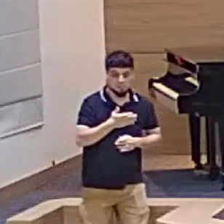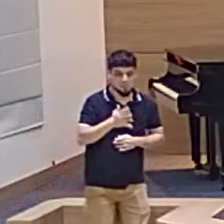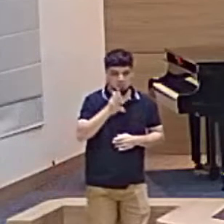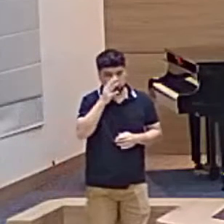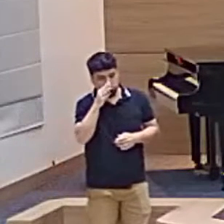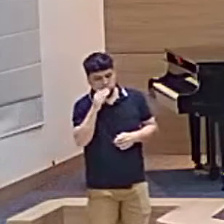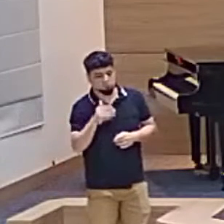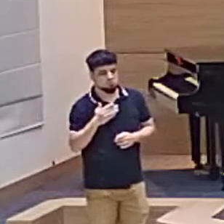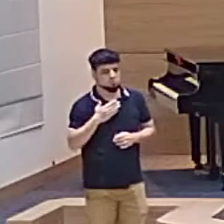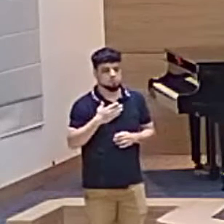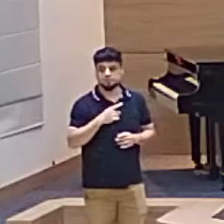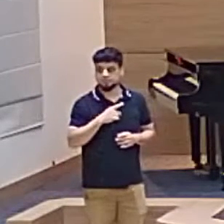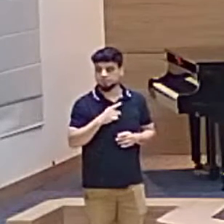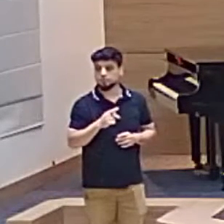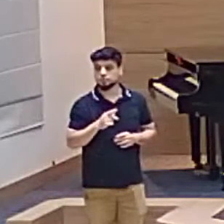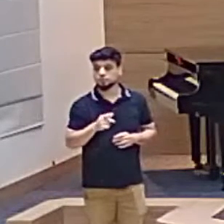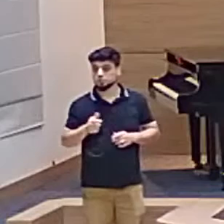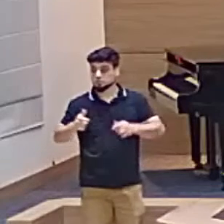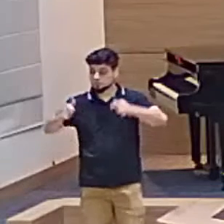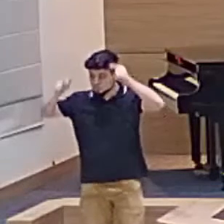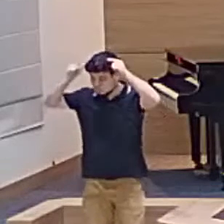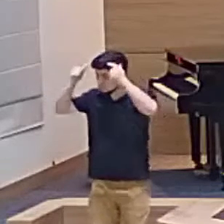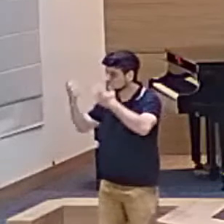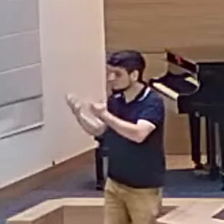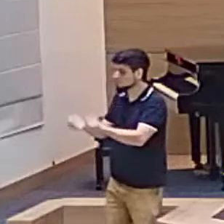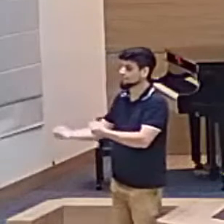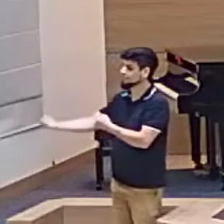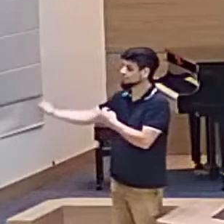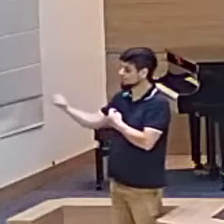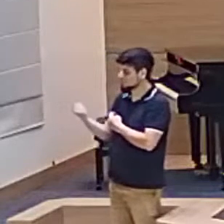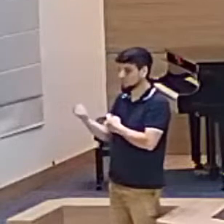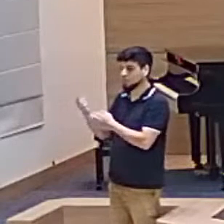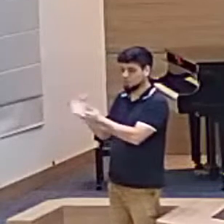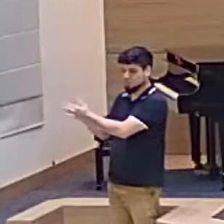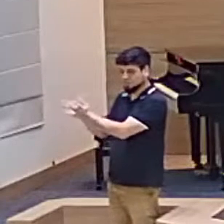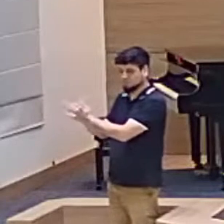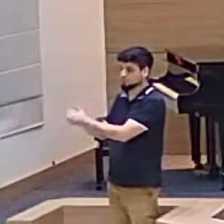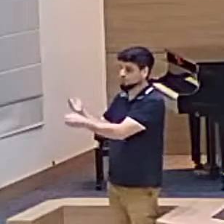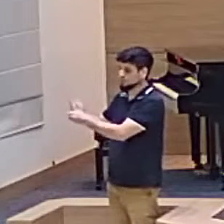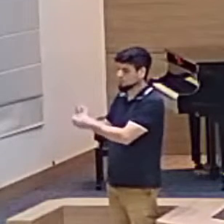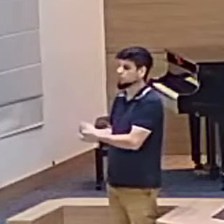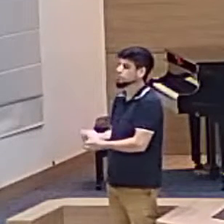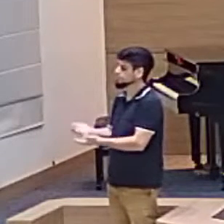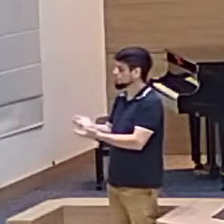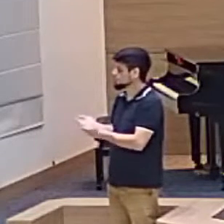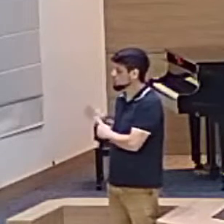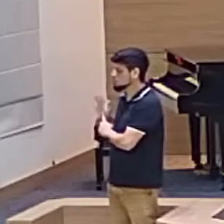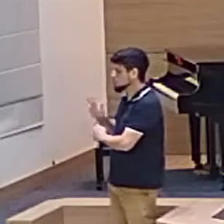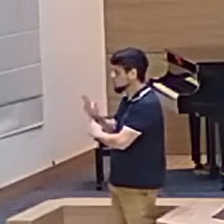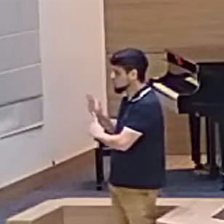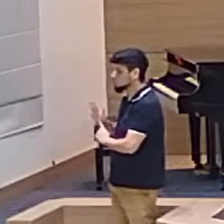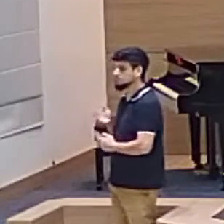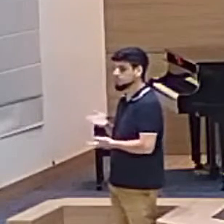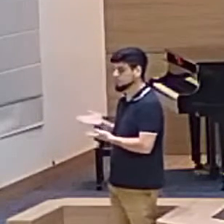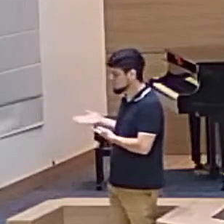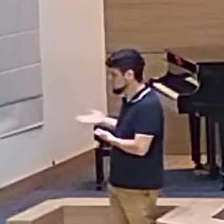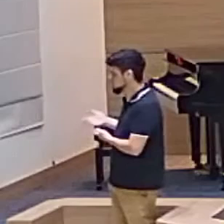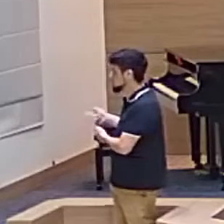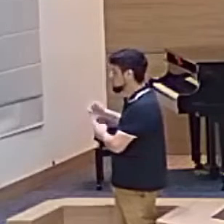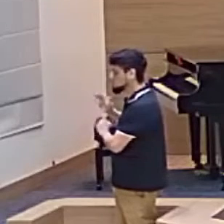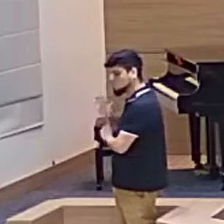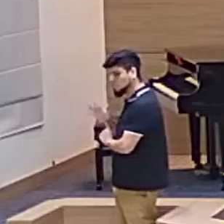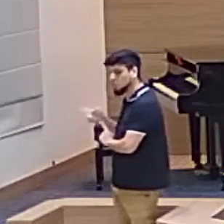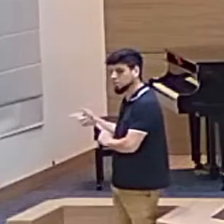e o rei Ezequias abre as portas filha abre a porta da tesouraria da prefeitura dos armamentos bélicos